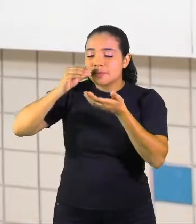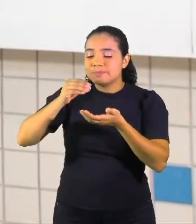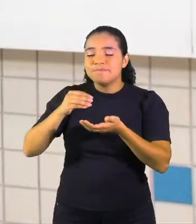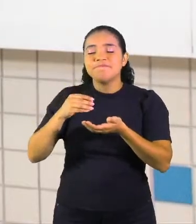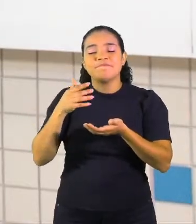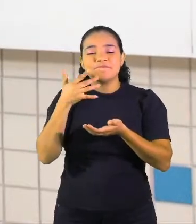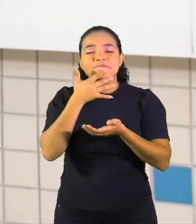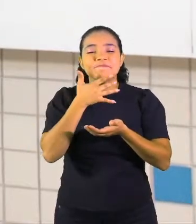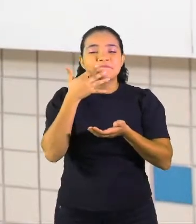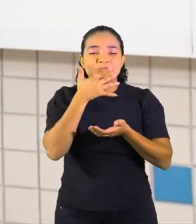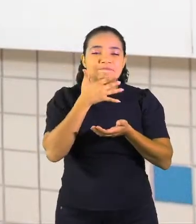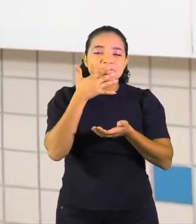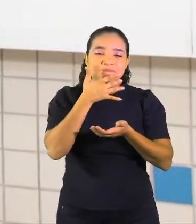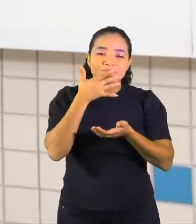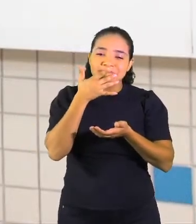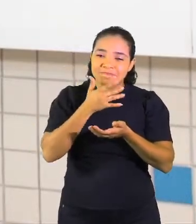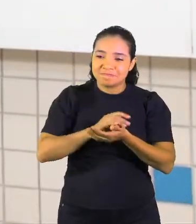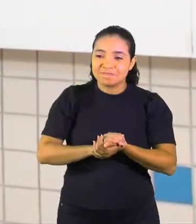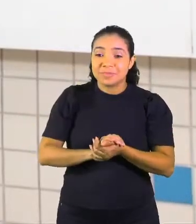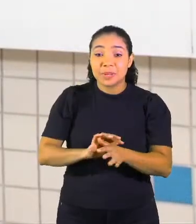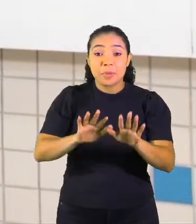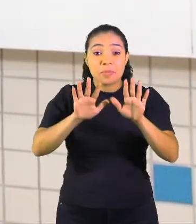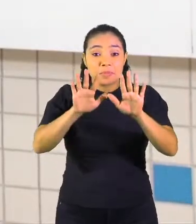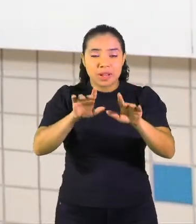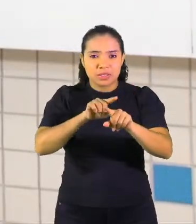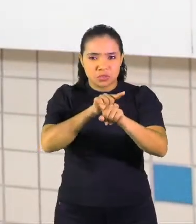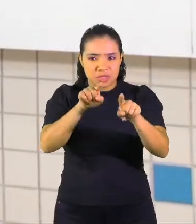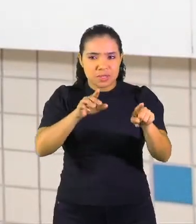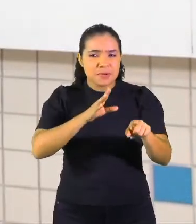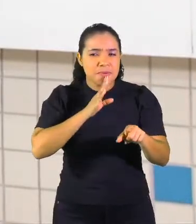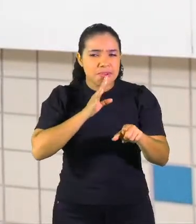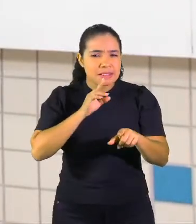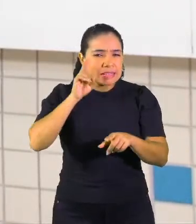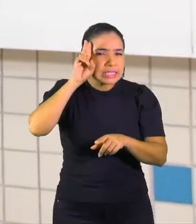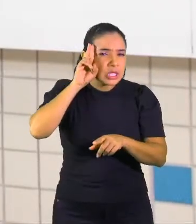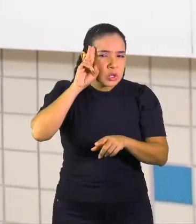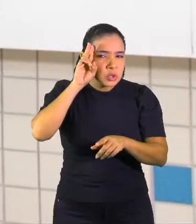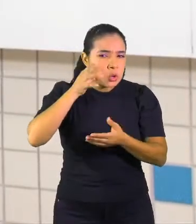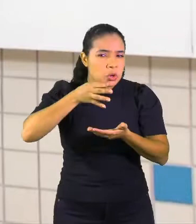Muito boa a bebida. Mas vocês conhecem a história do café?